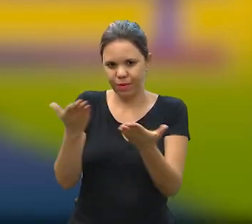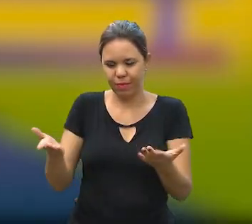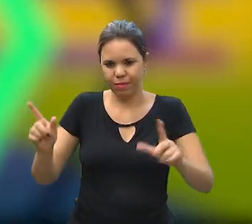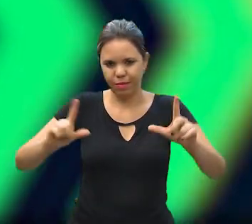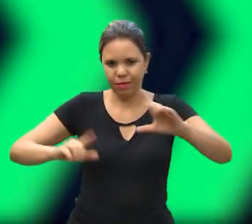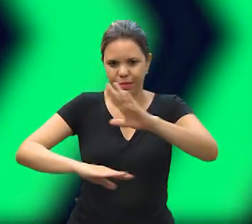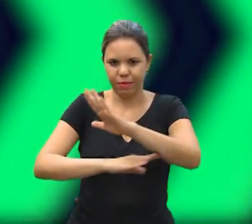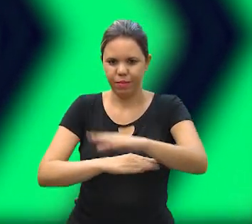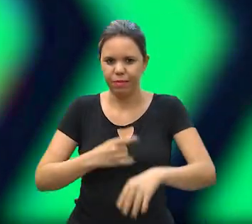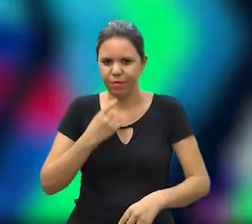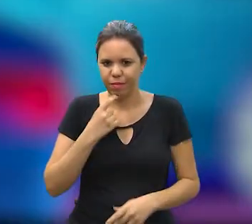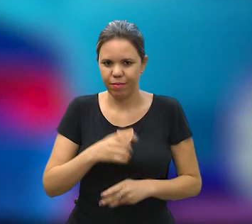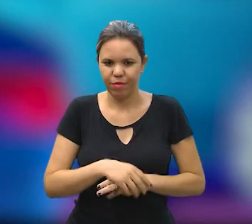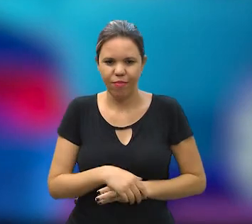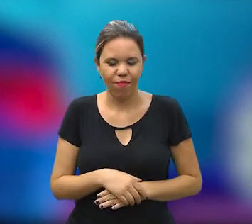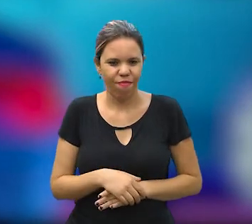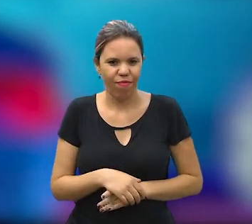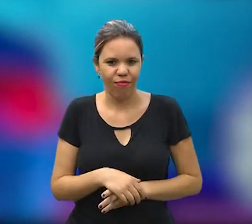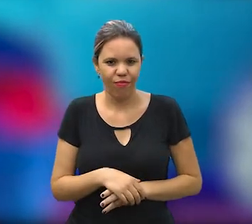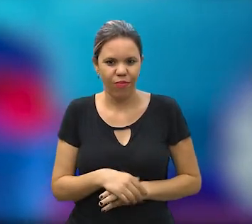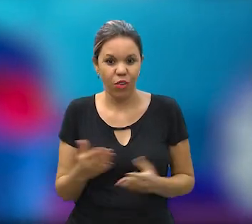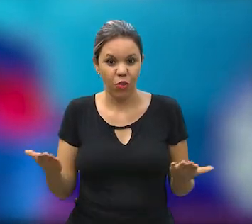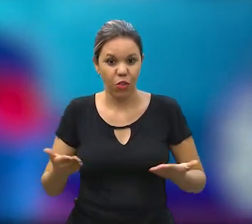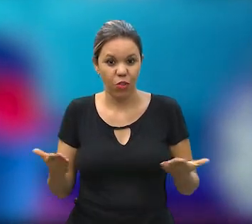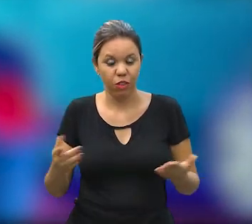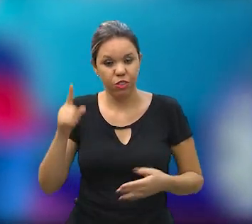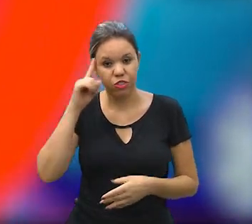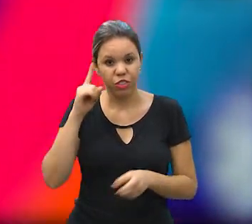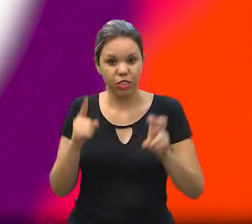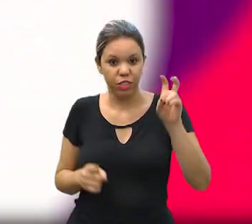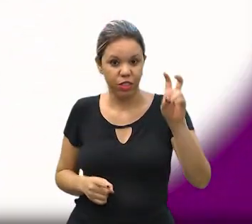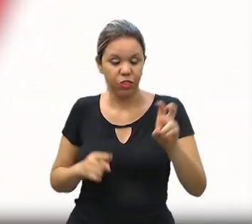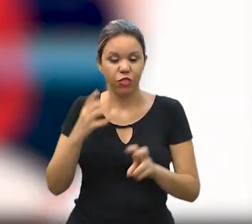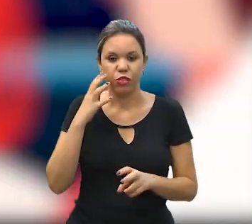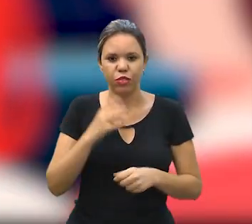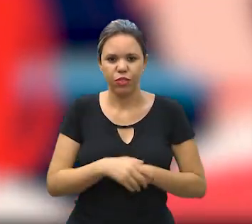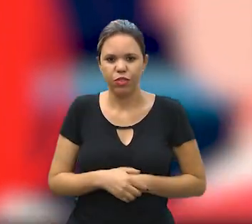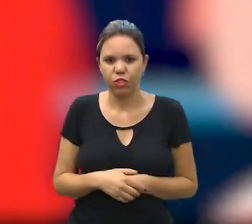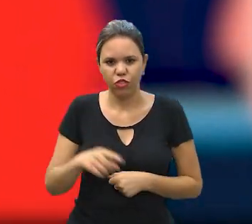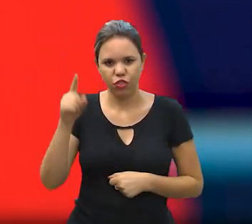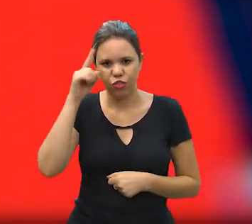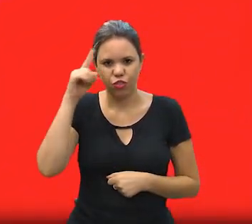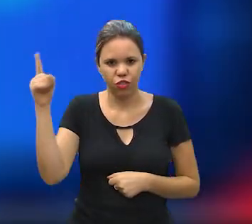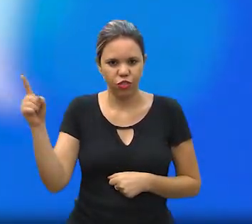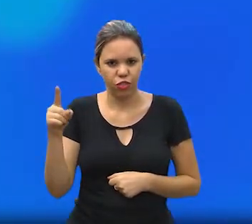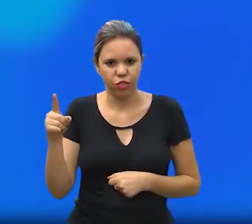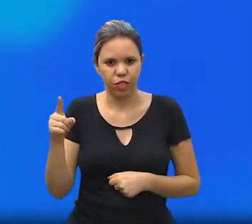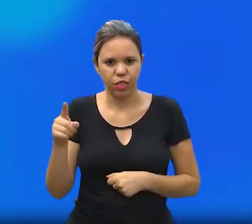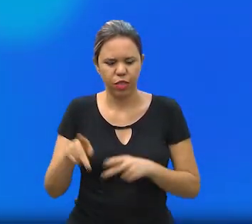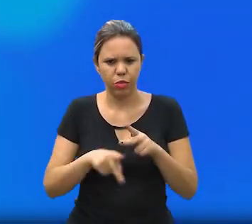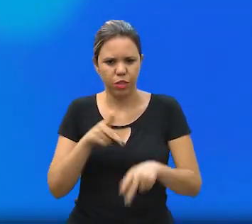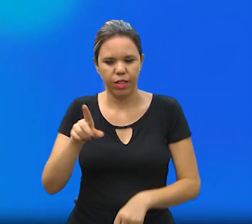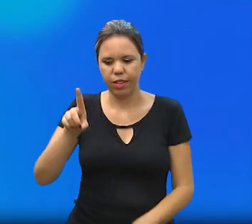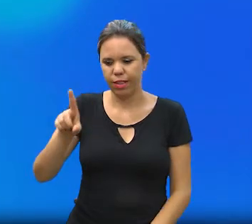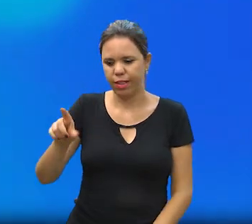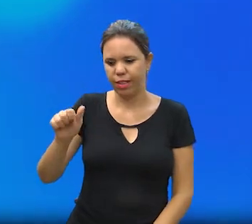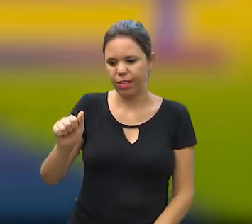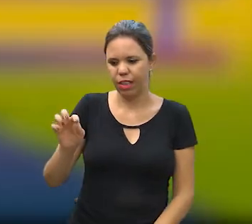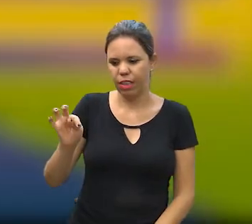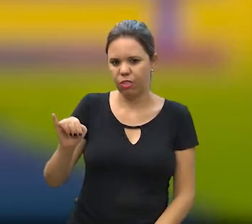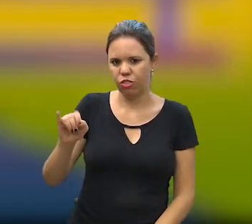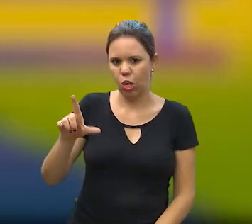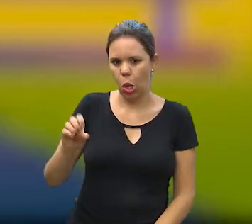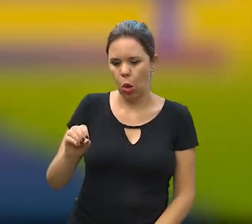na tela da TV Câmara Campinas. E hoje, dia 5 de fevereiro, é o dia dos datiloscopistas ou